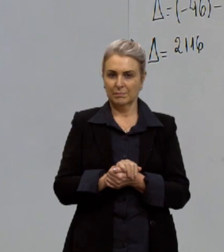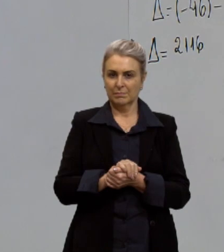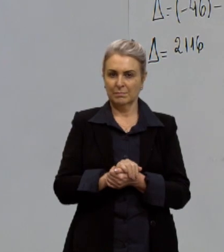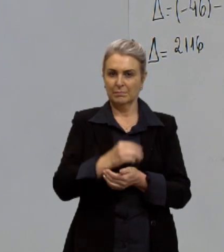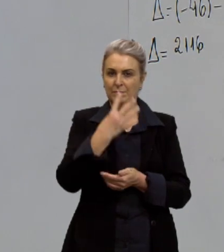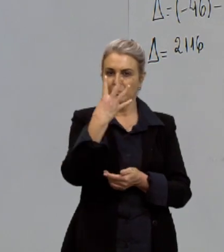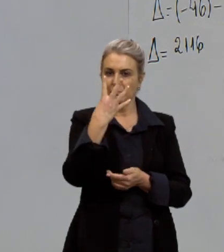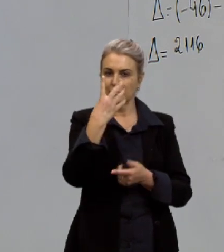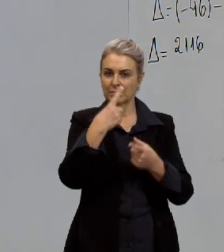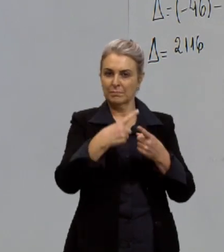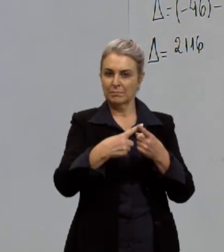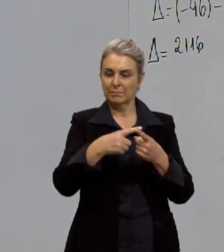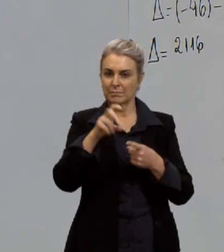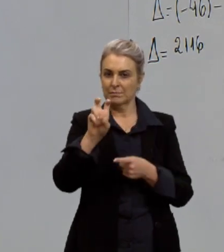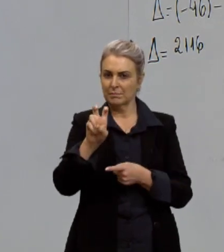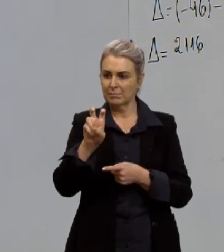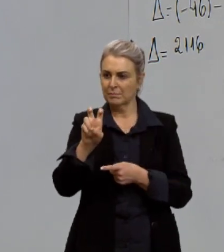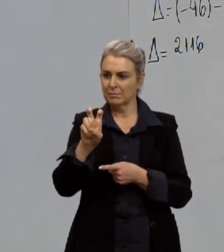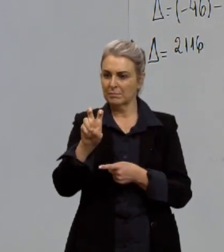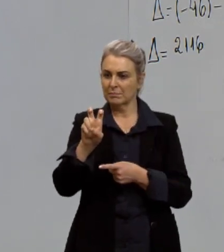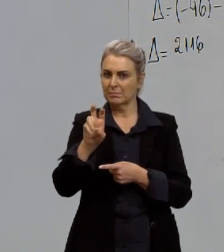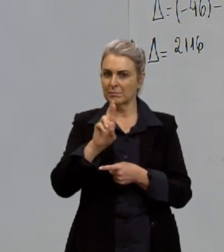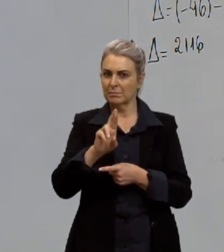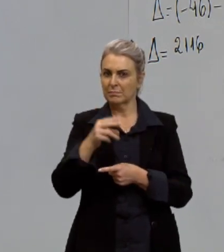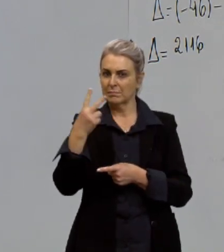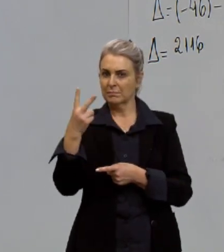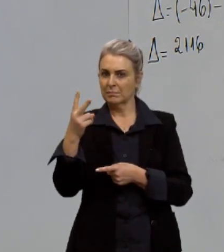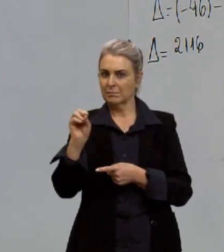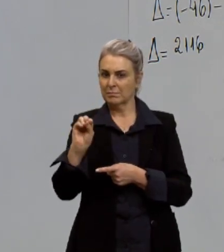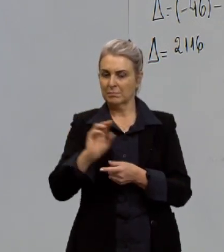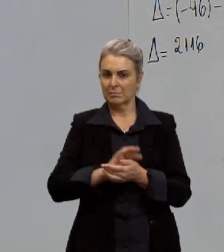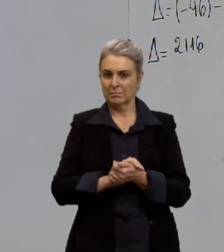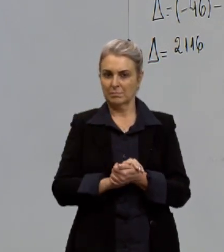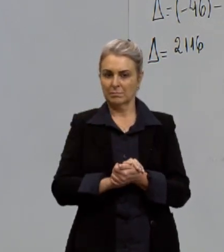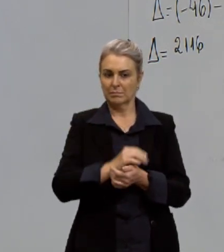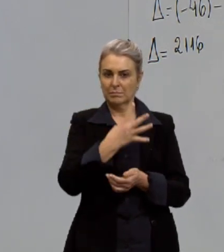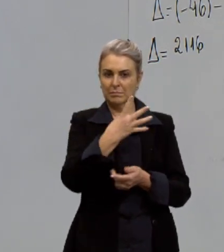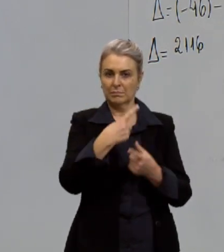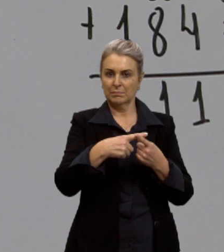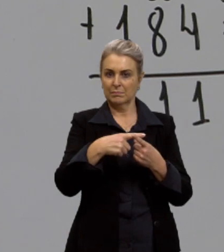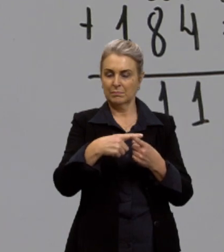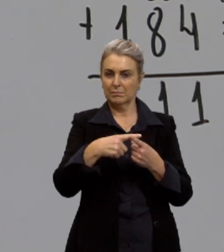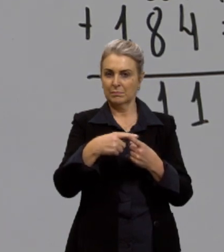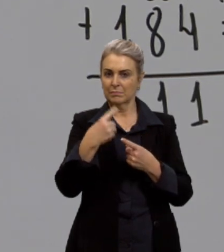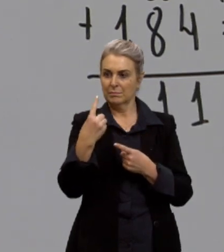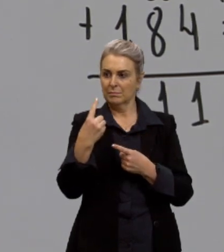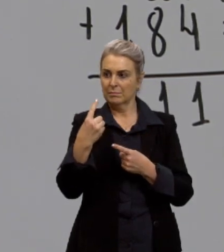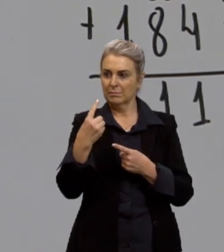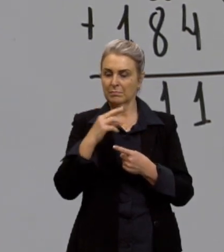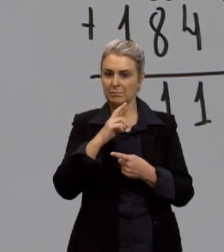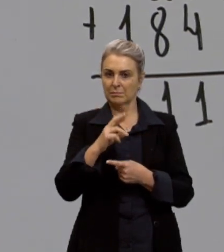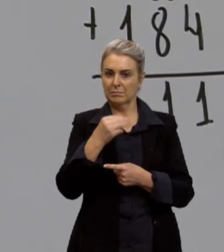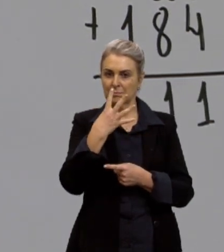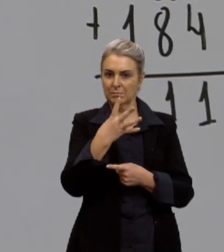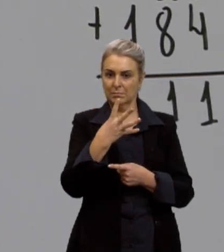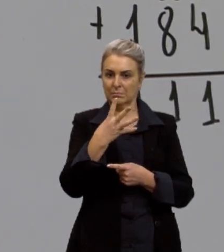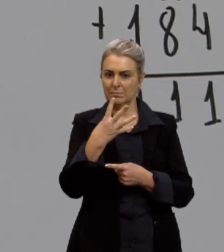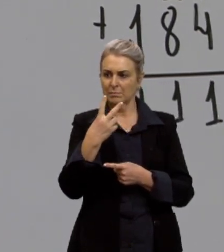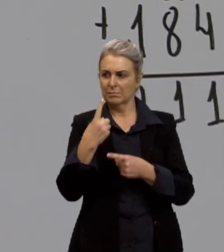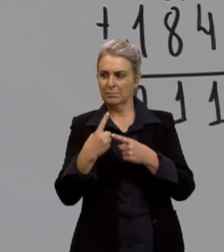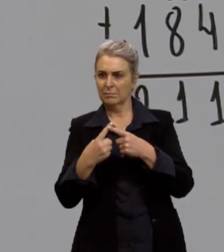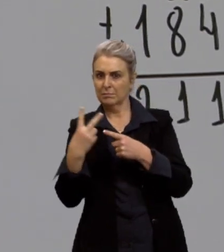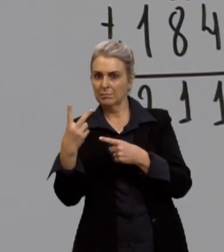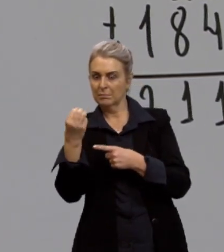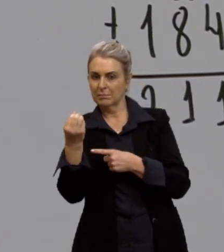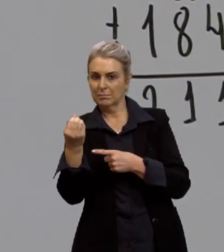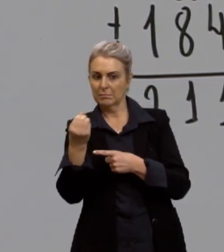4 vezes 5, 20. Vão 2. 4 vezes 1, 4 mais 2, 6.